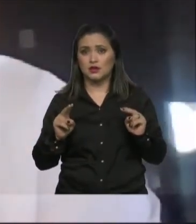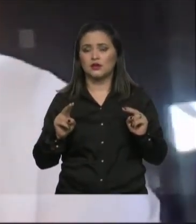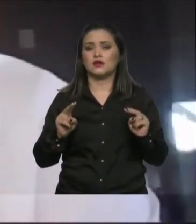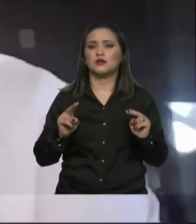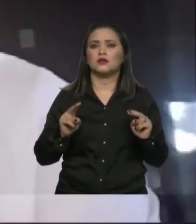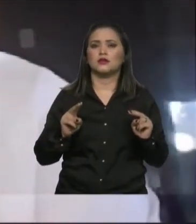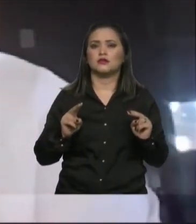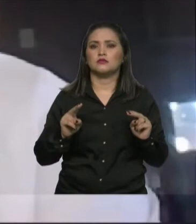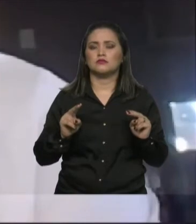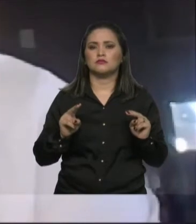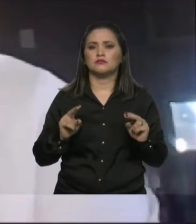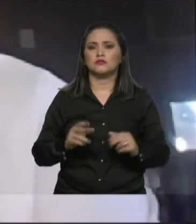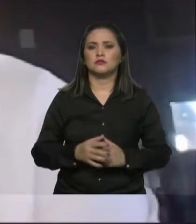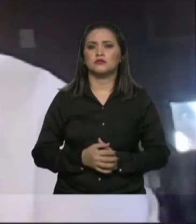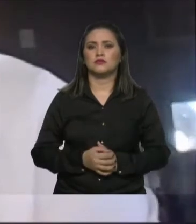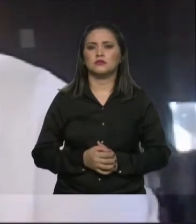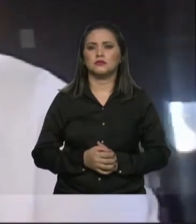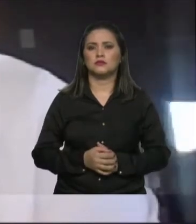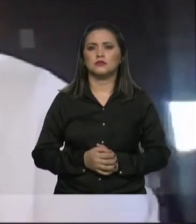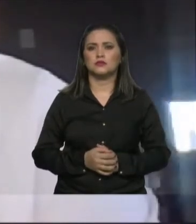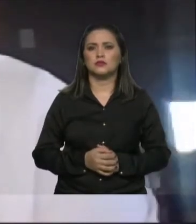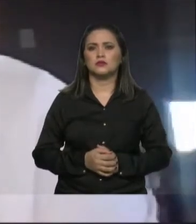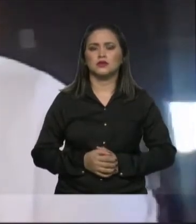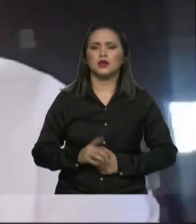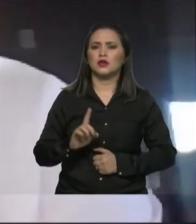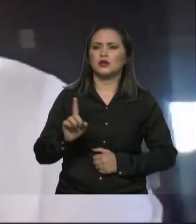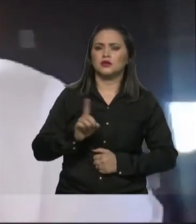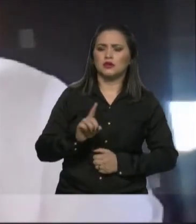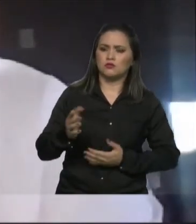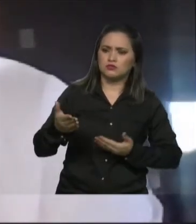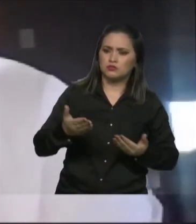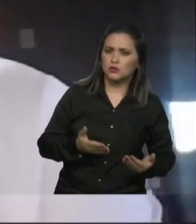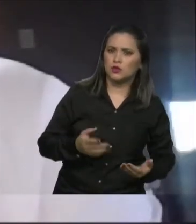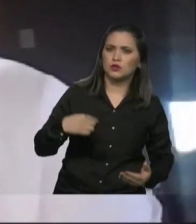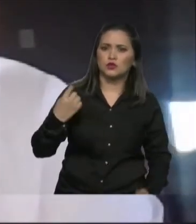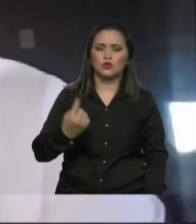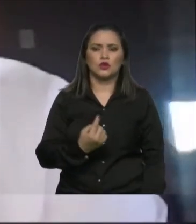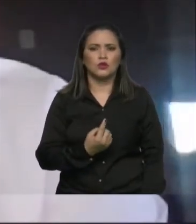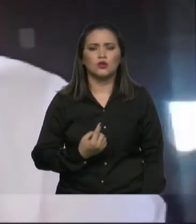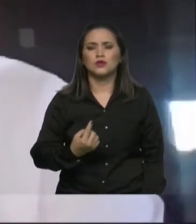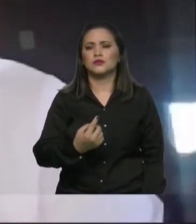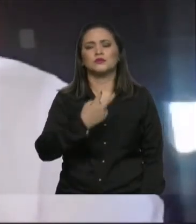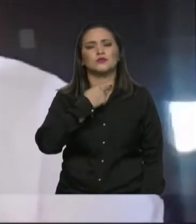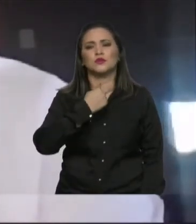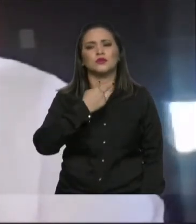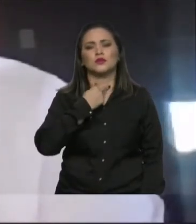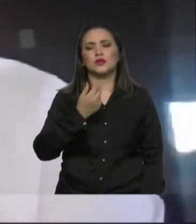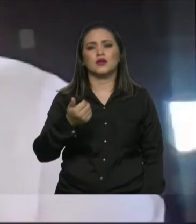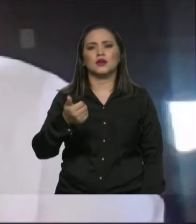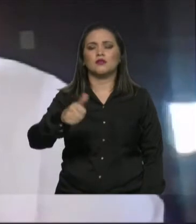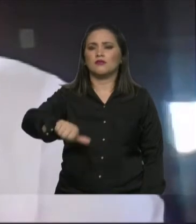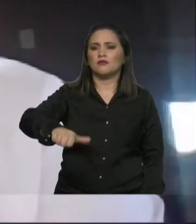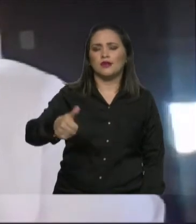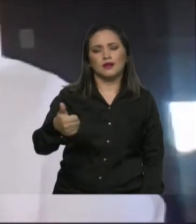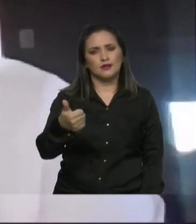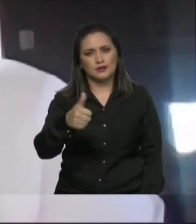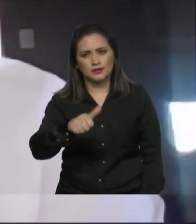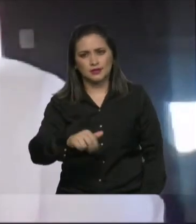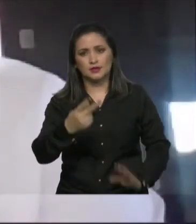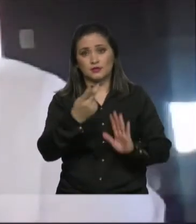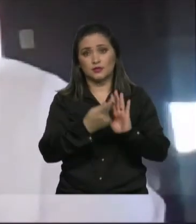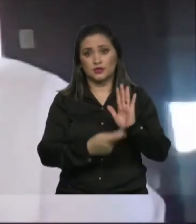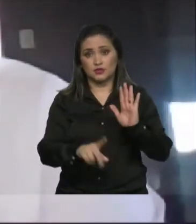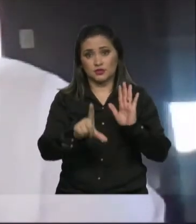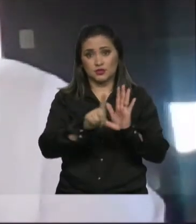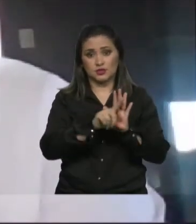apreciar um projeto de lei de cunho semelhante. Muito embora não sejam o mesmo,